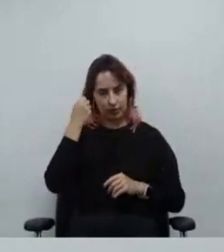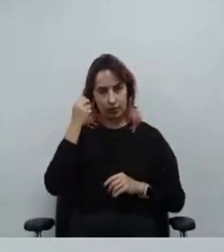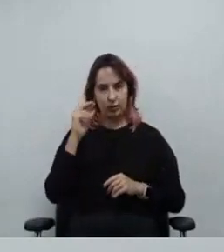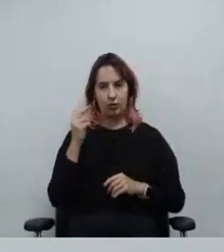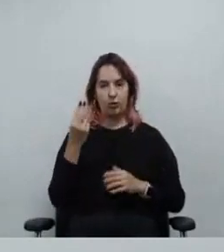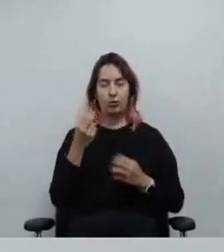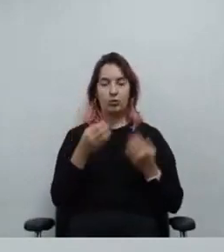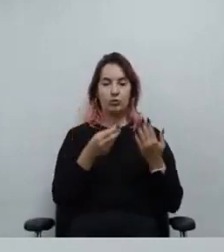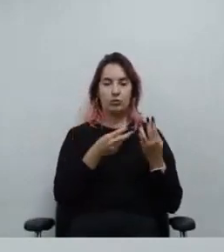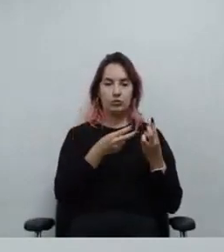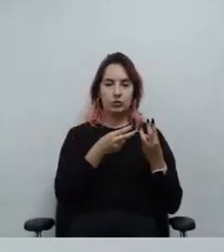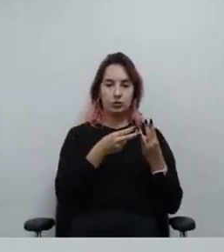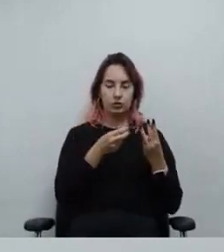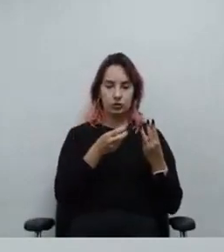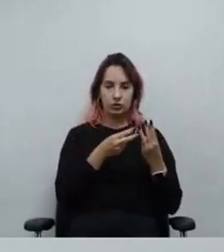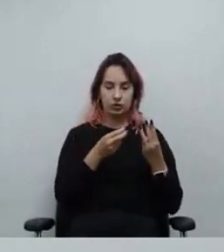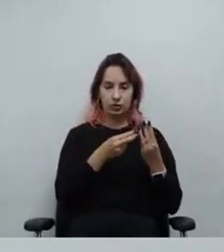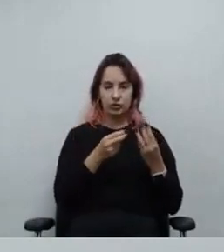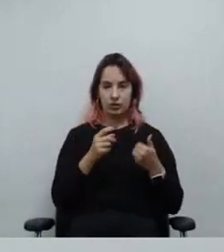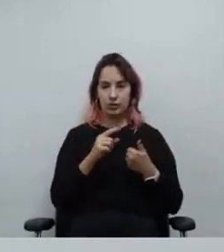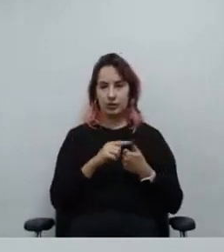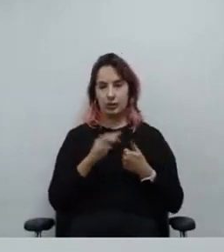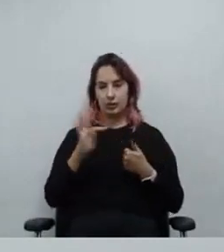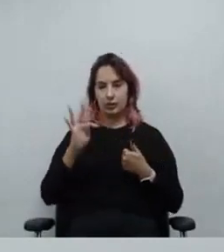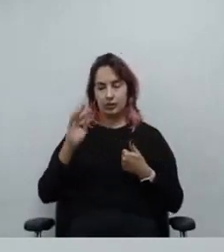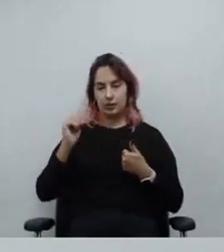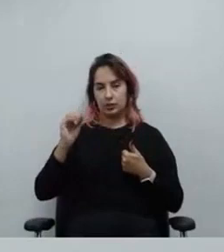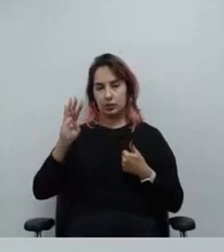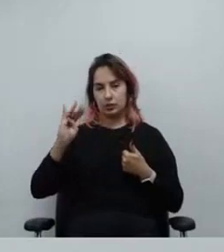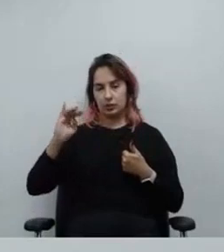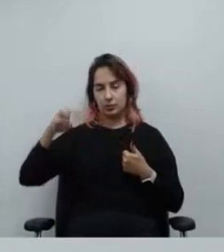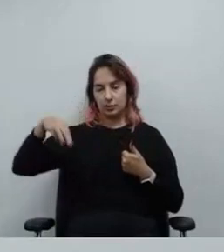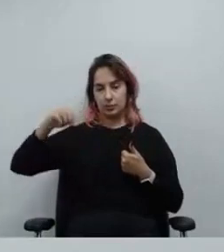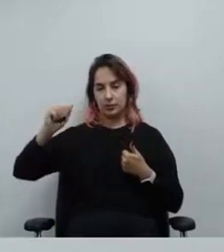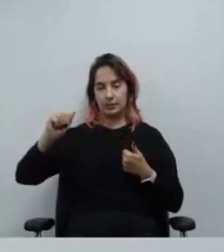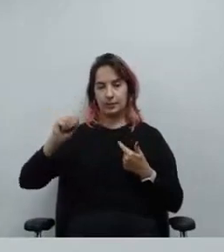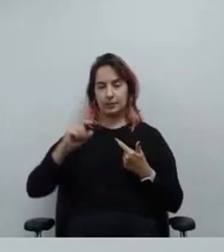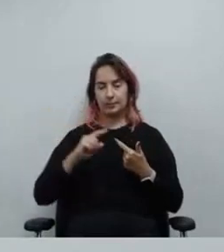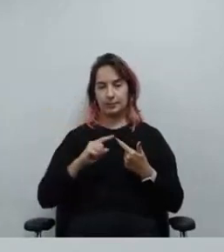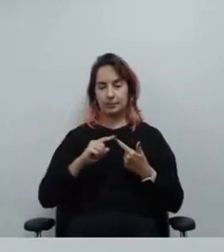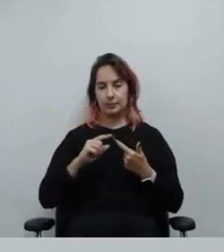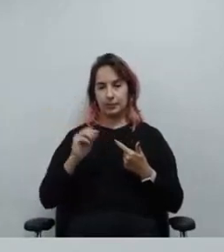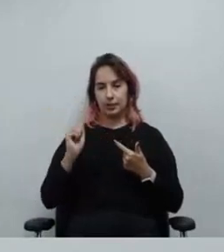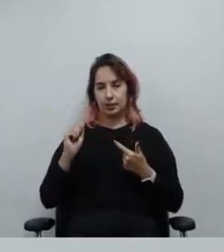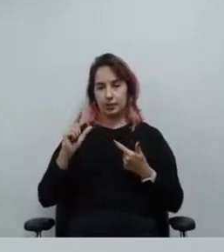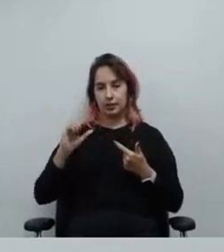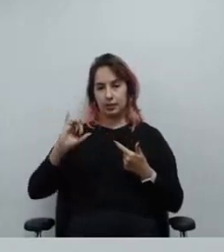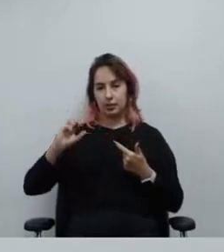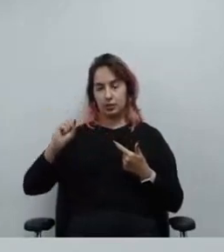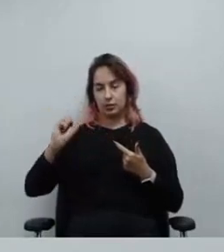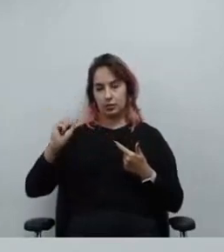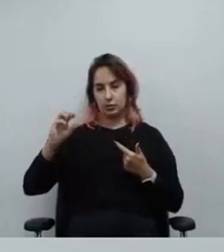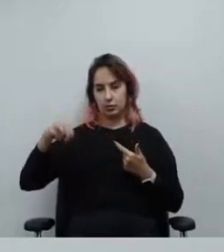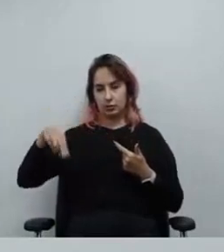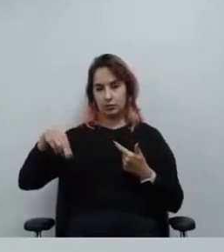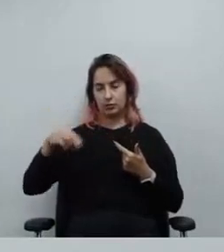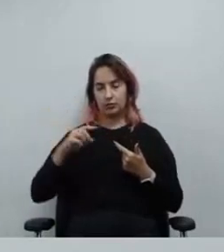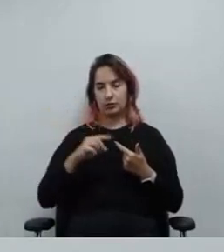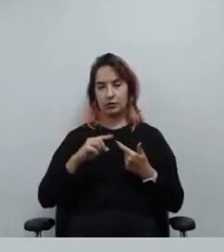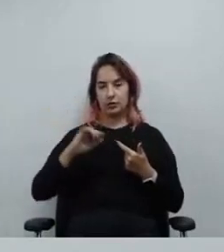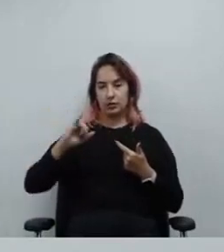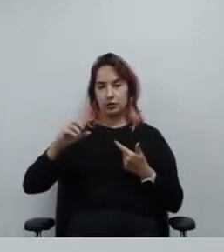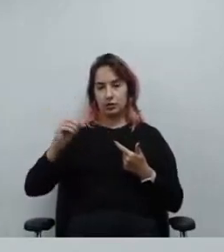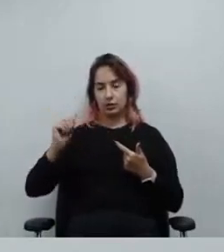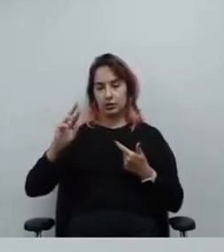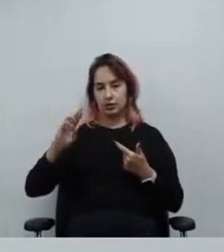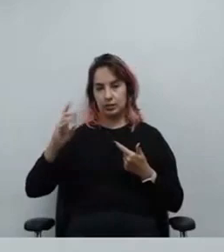ou indígenas, Fátima Tainara Dias Borges, Alisson dos Santos Silva,